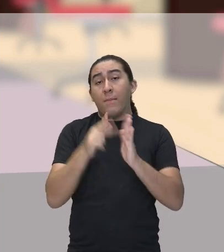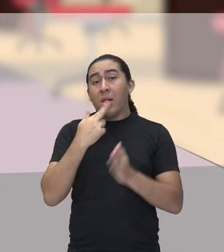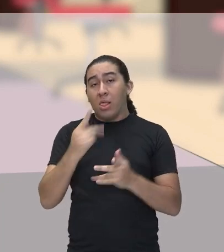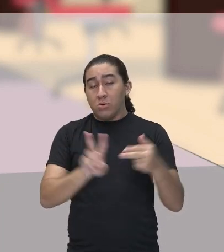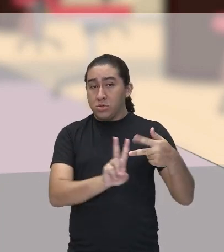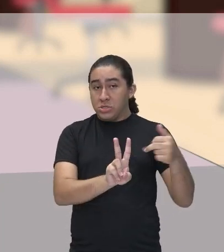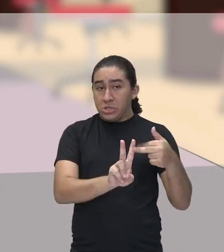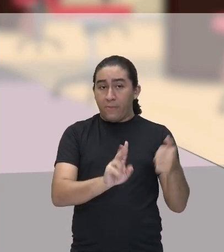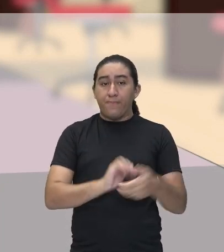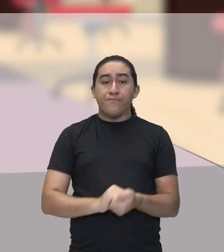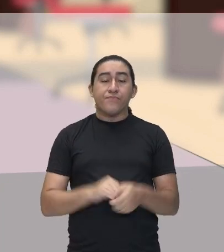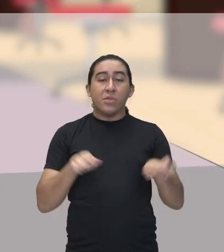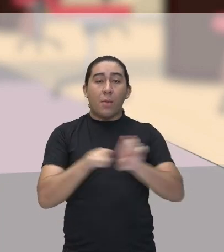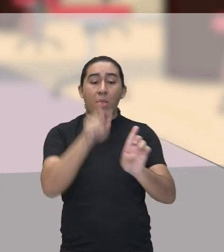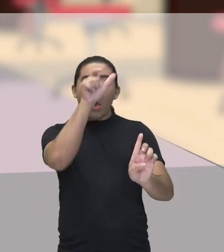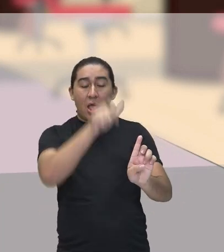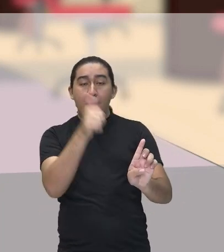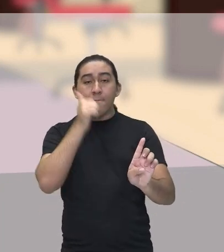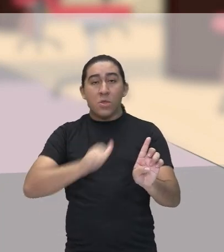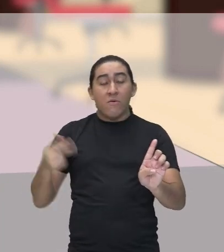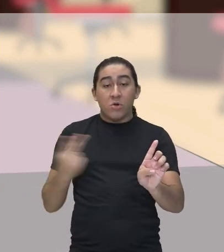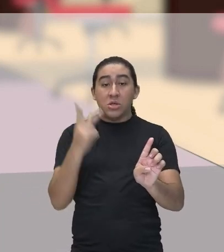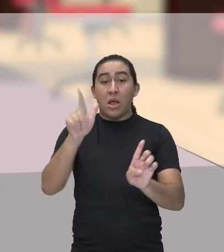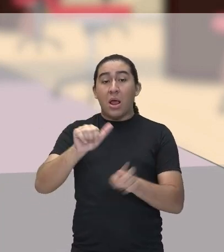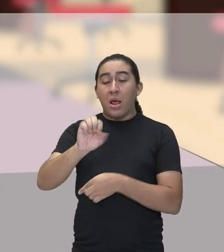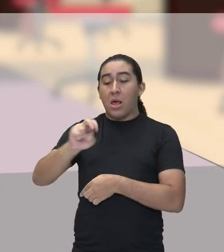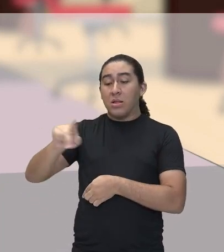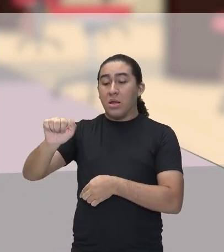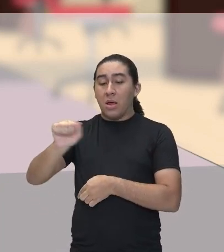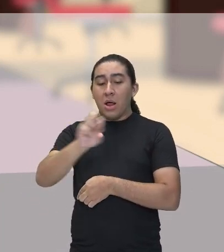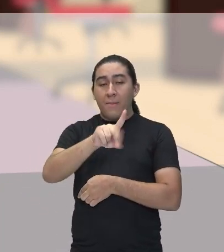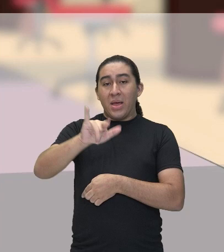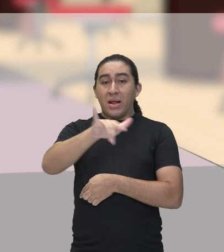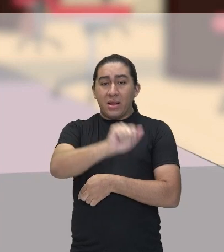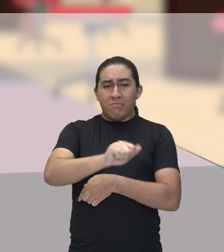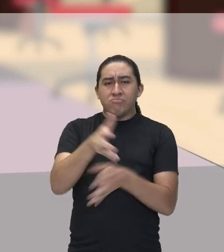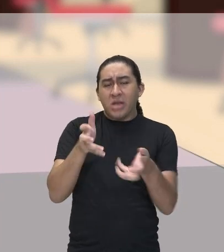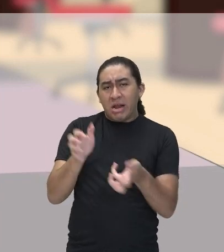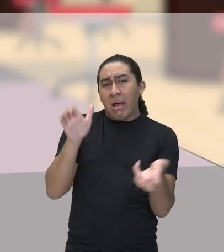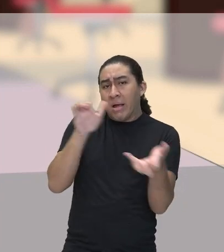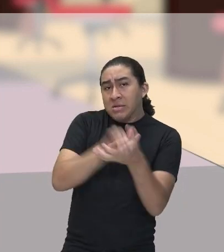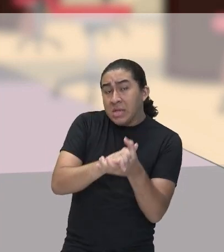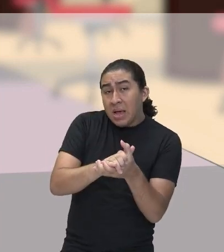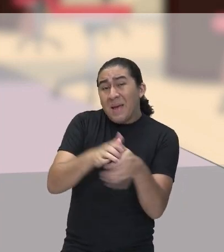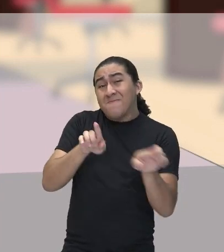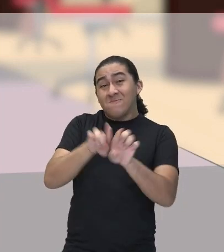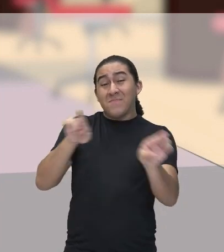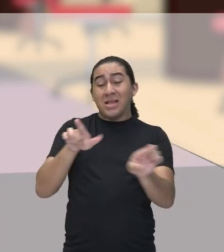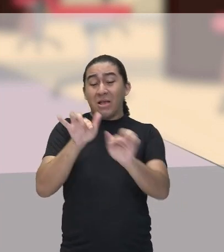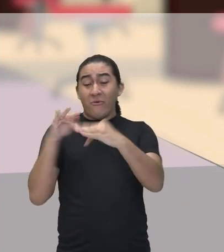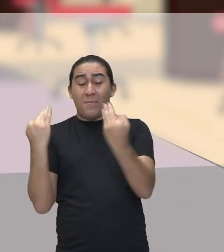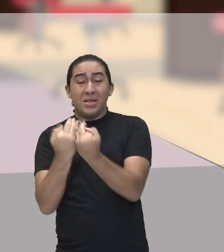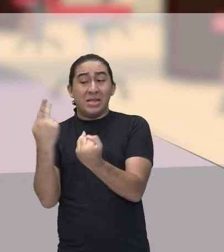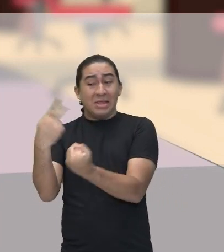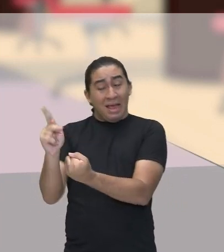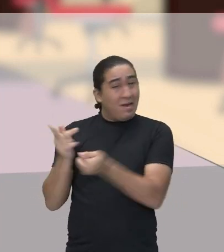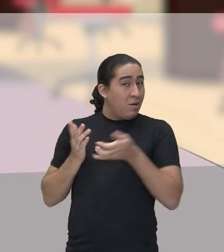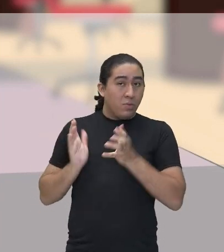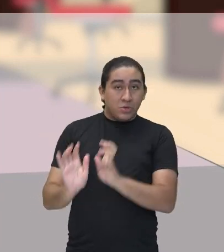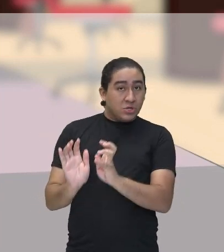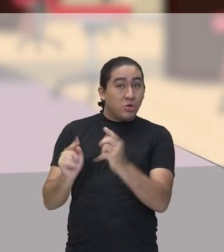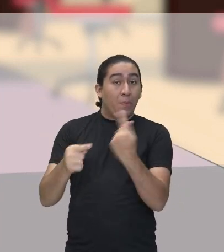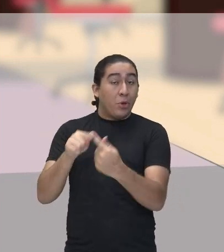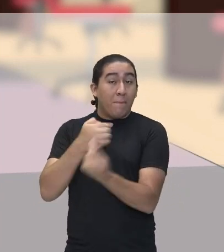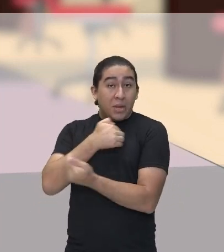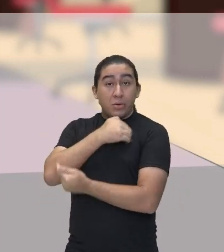A musa de seus escritos é Ana Amélia. O escritor tentou casar-se com ela, porém a família não aceitou por